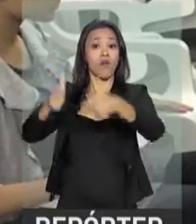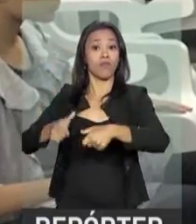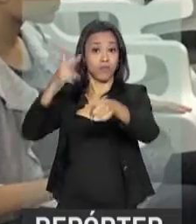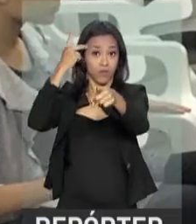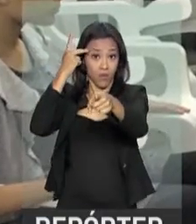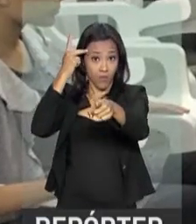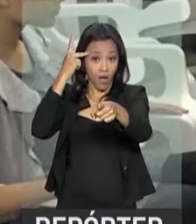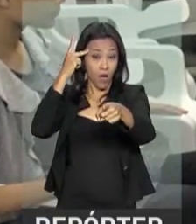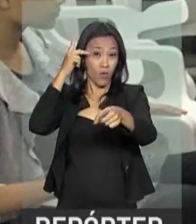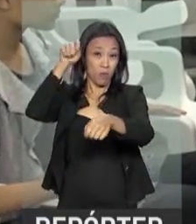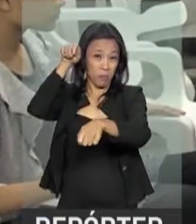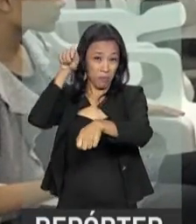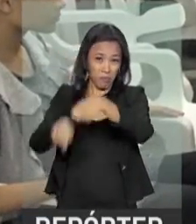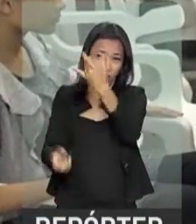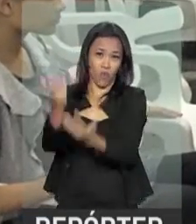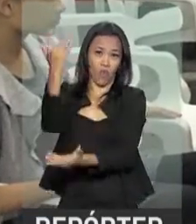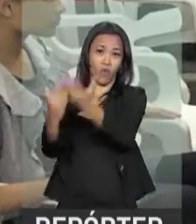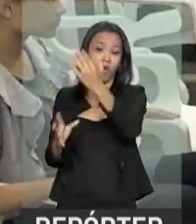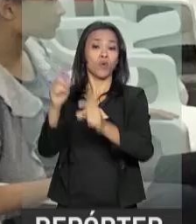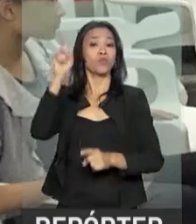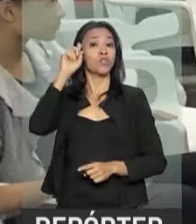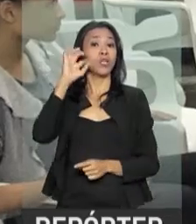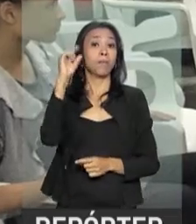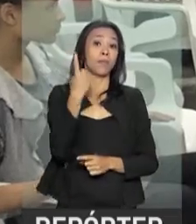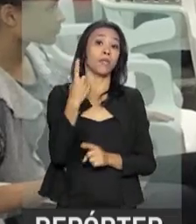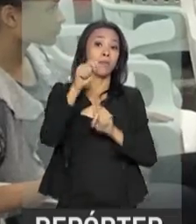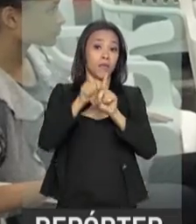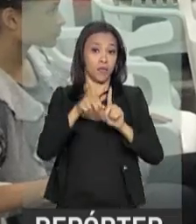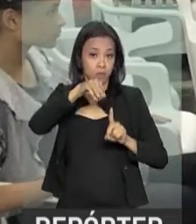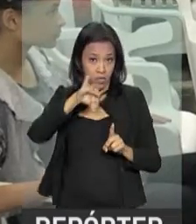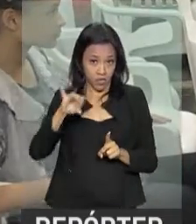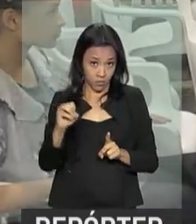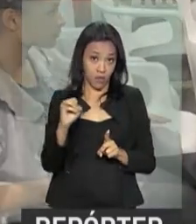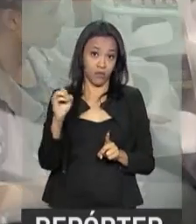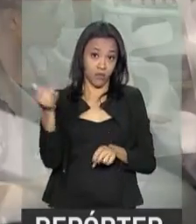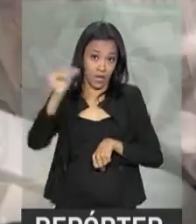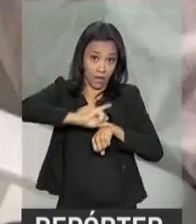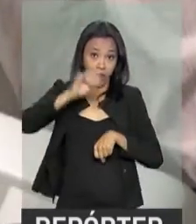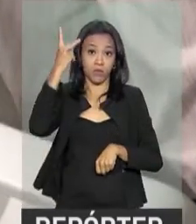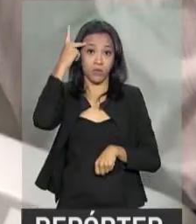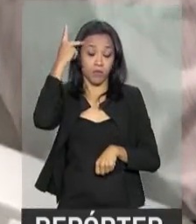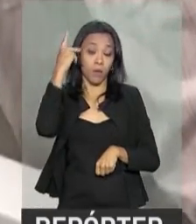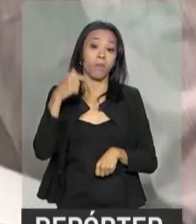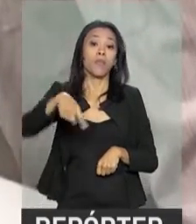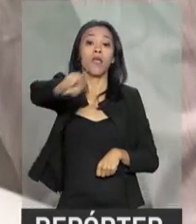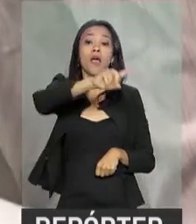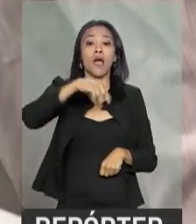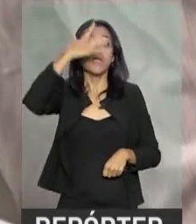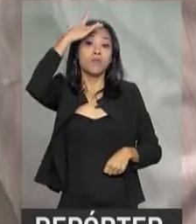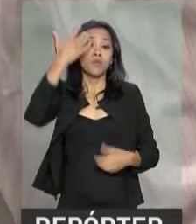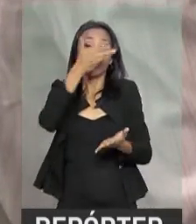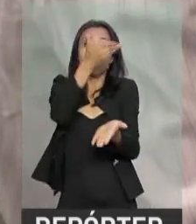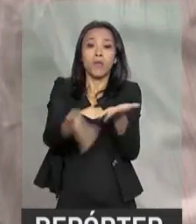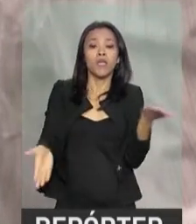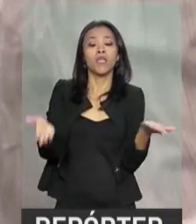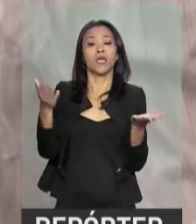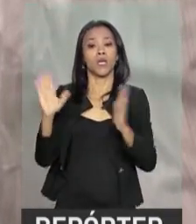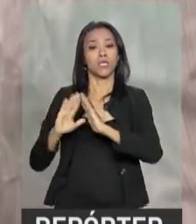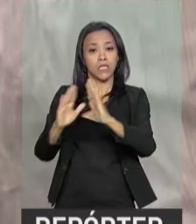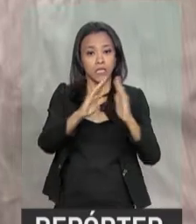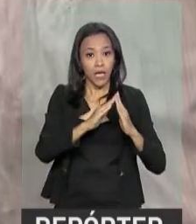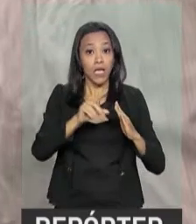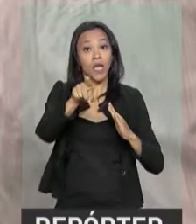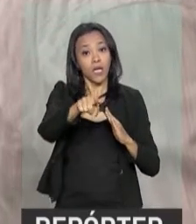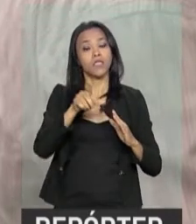fogo no dia 1º de maio no centro da capital paulista o desapego os desabrigados e desalojados estão